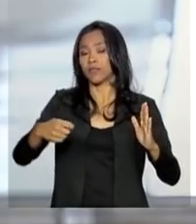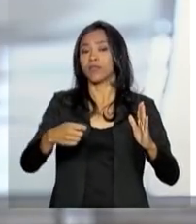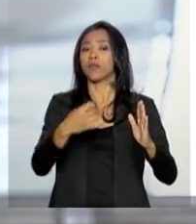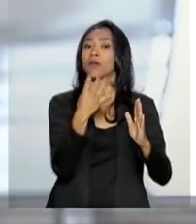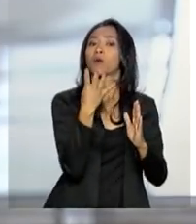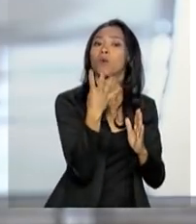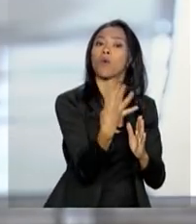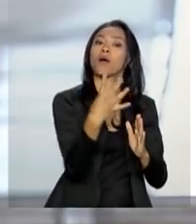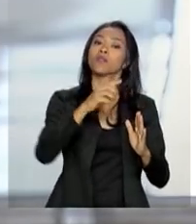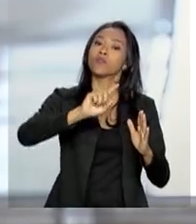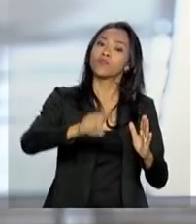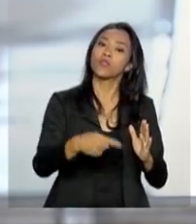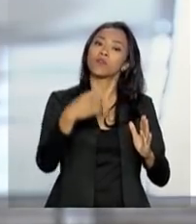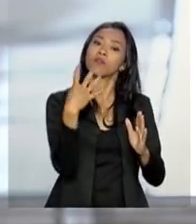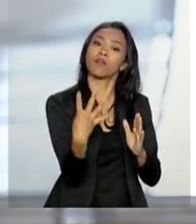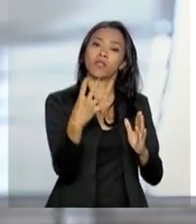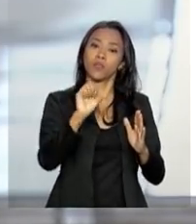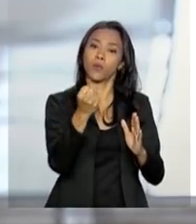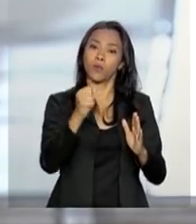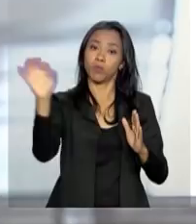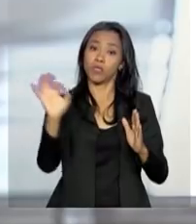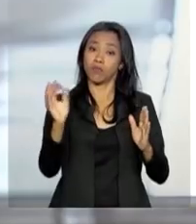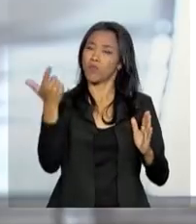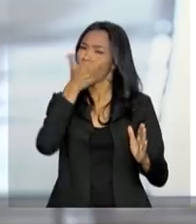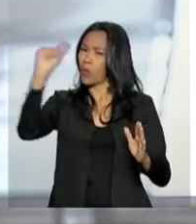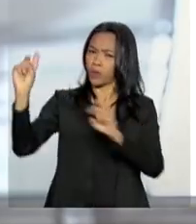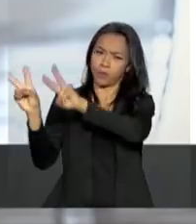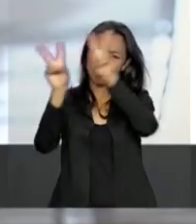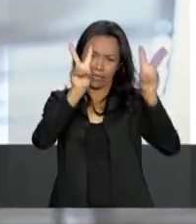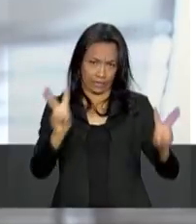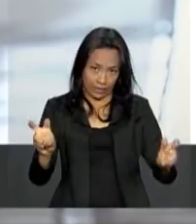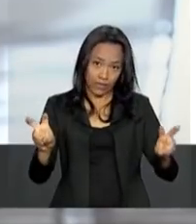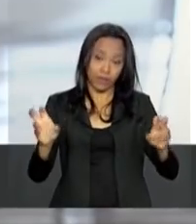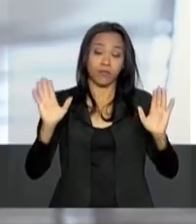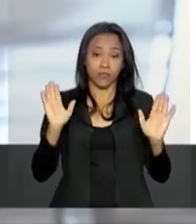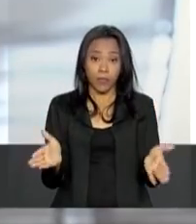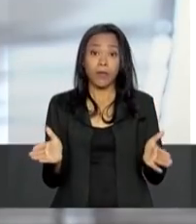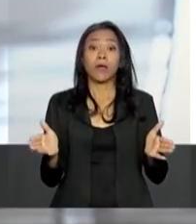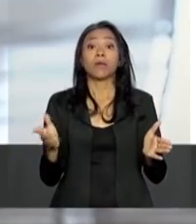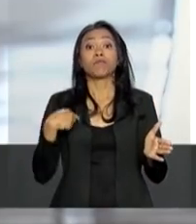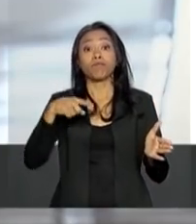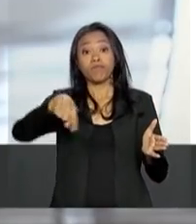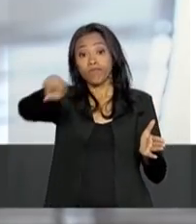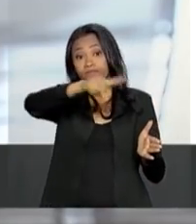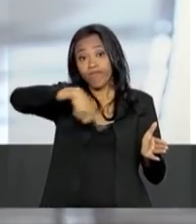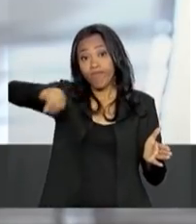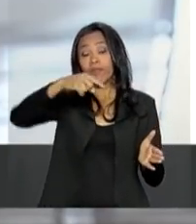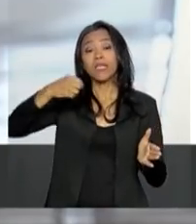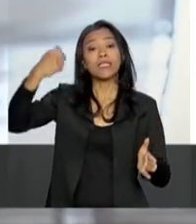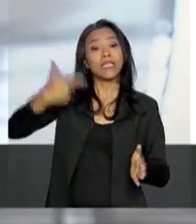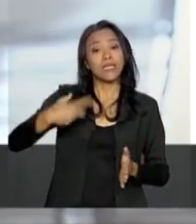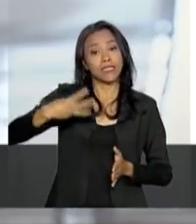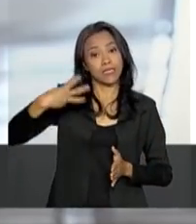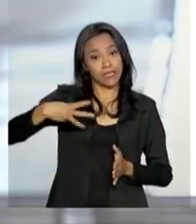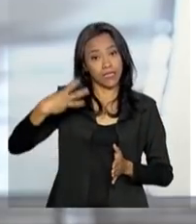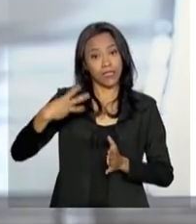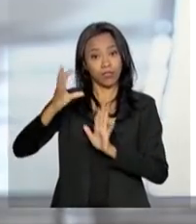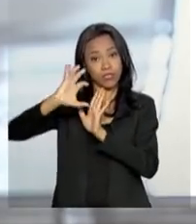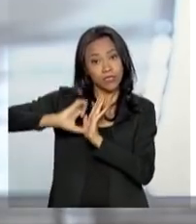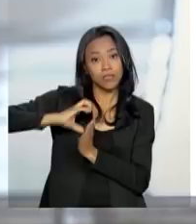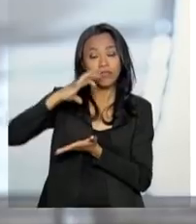4,48 por cento agora vamos mudar de assunto porque já estão disponíveis as consultas ao terceiro lote de restituições